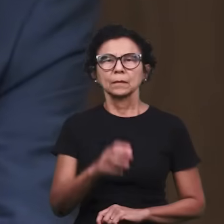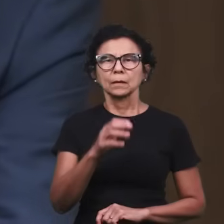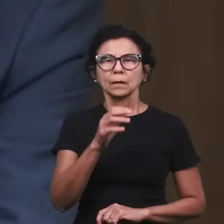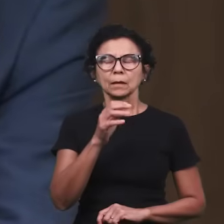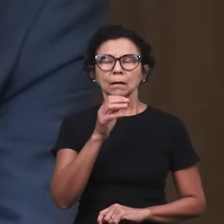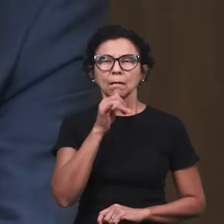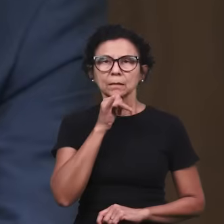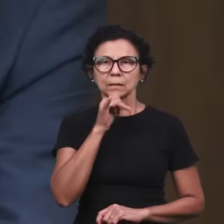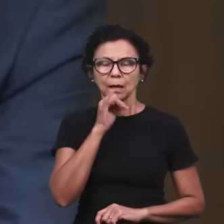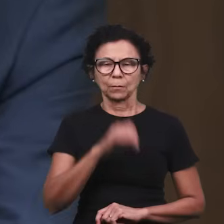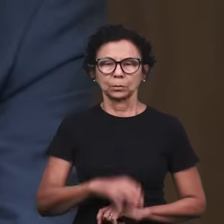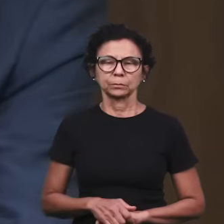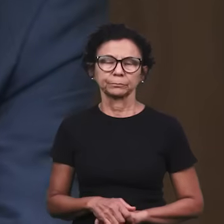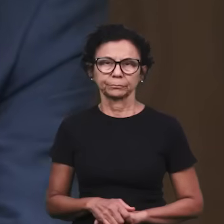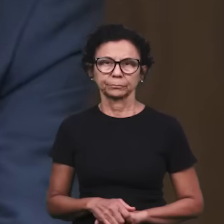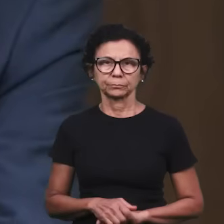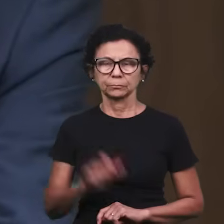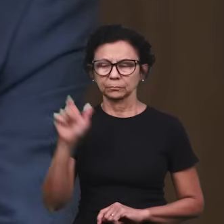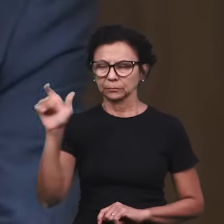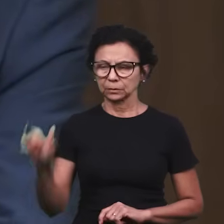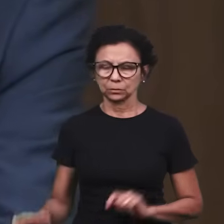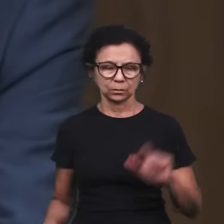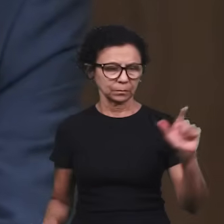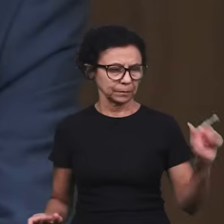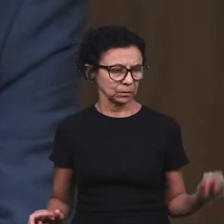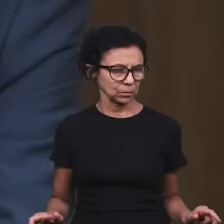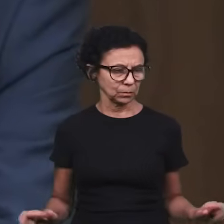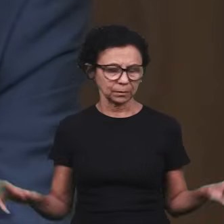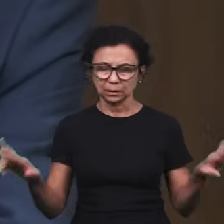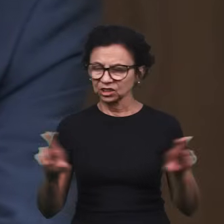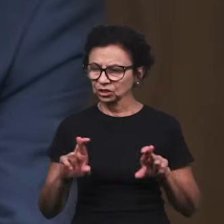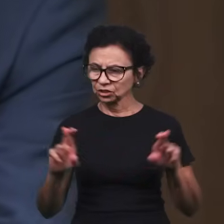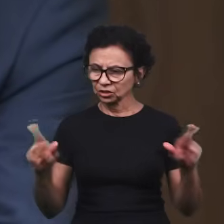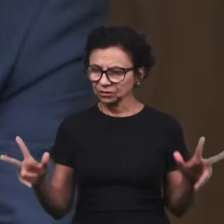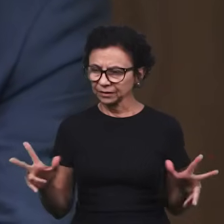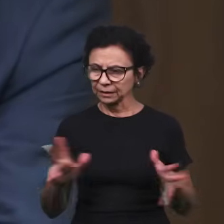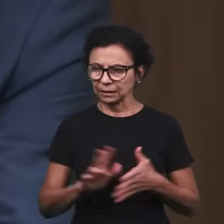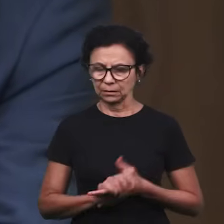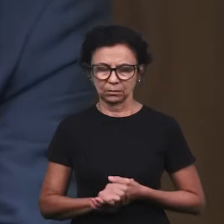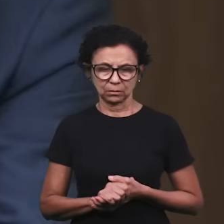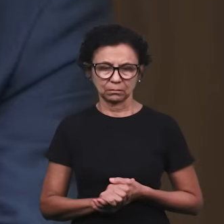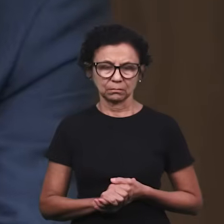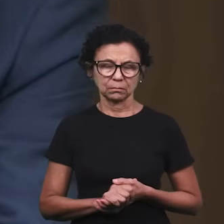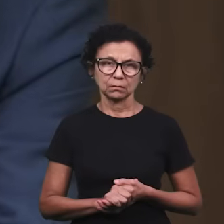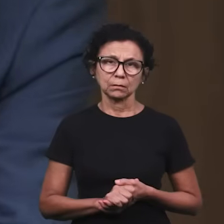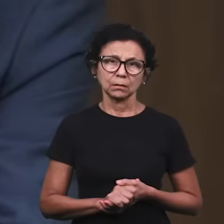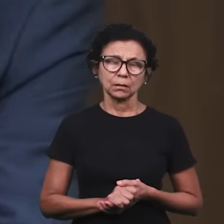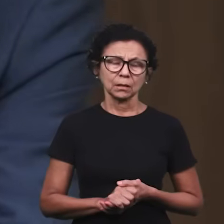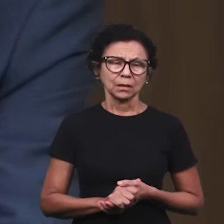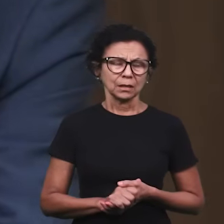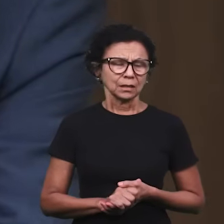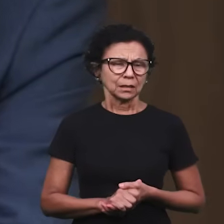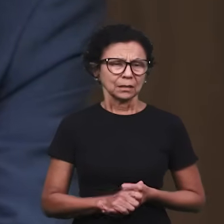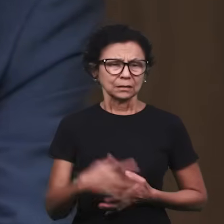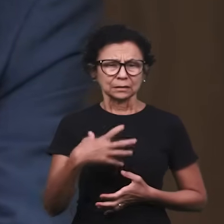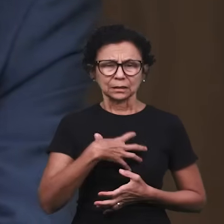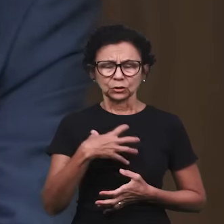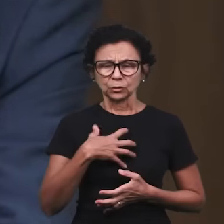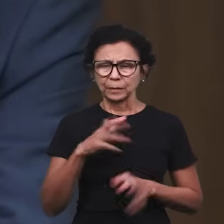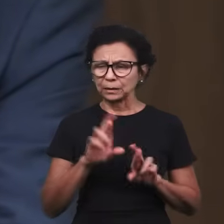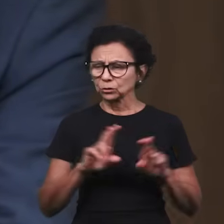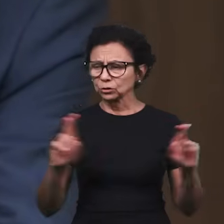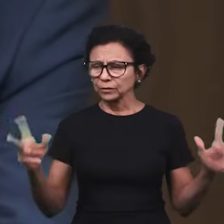diferentes, com temperamentos totalmente diferentes, que tiveram